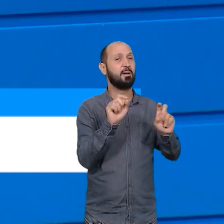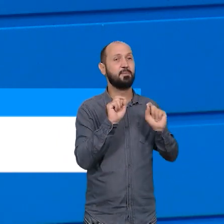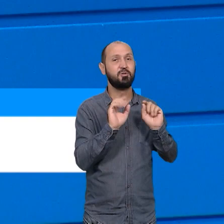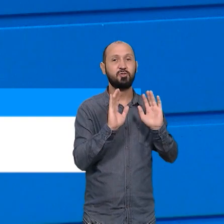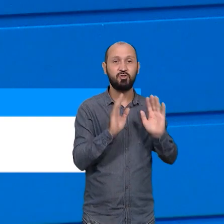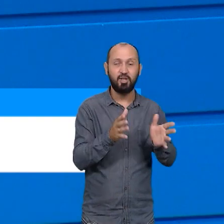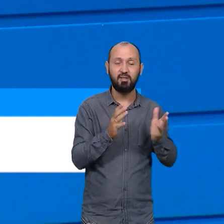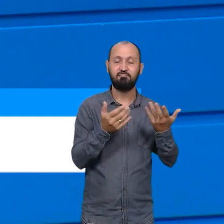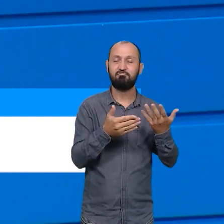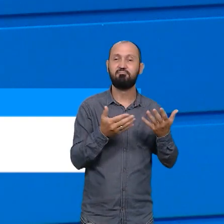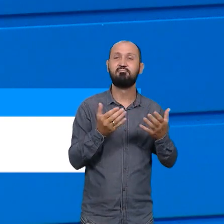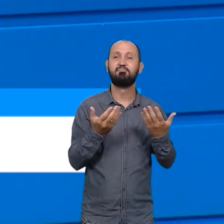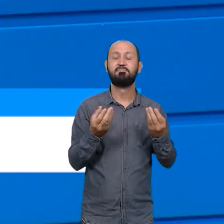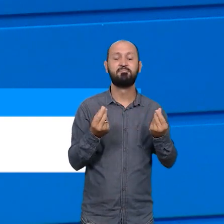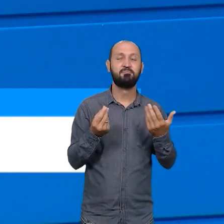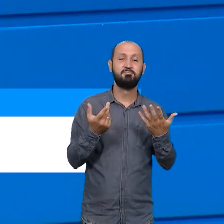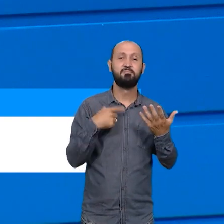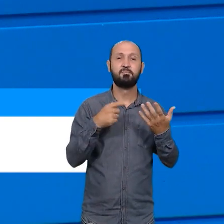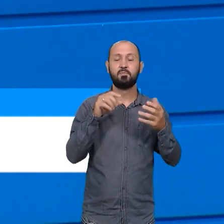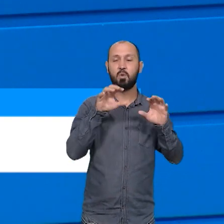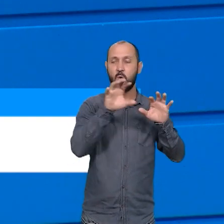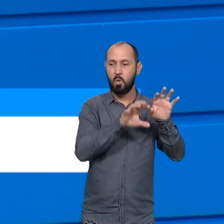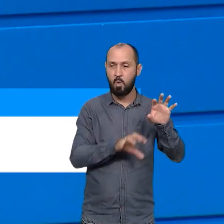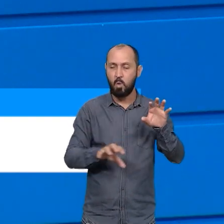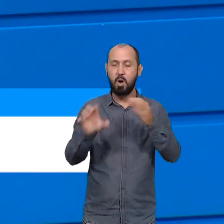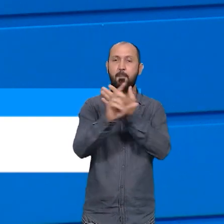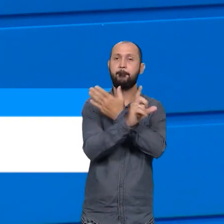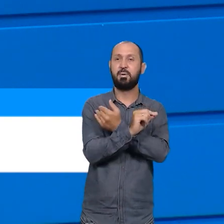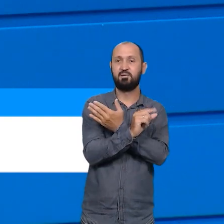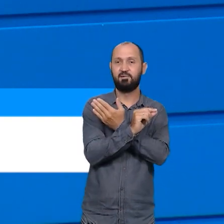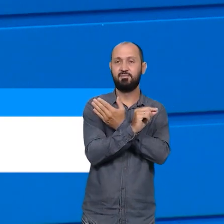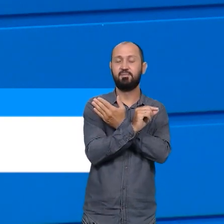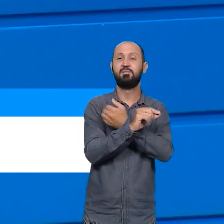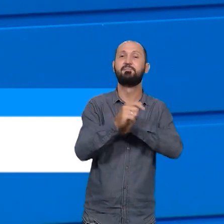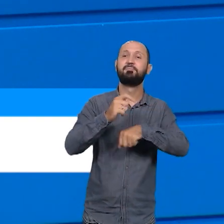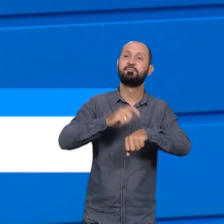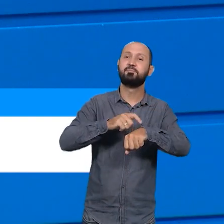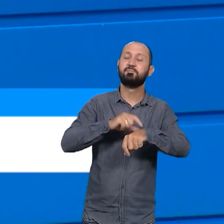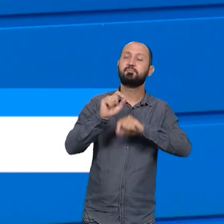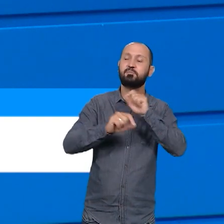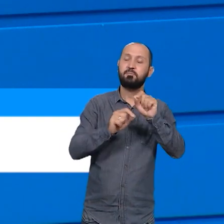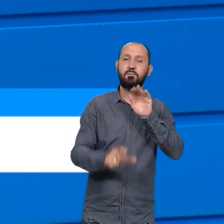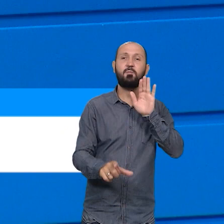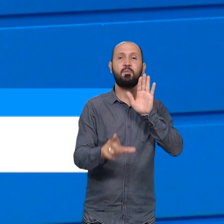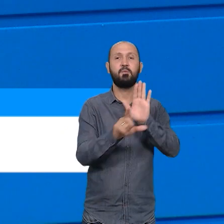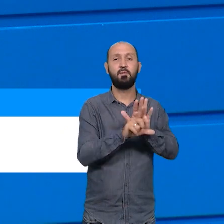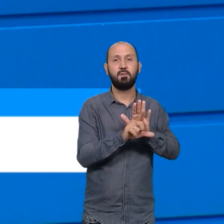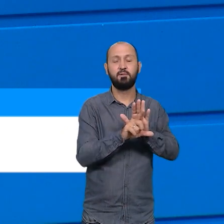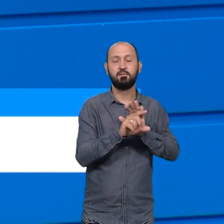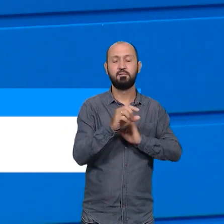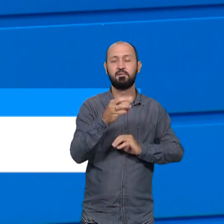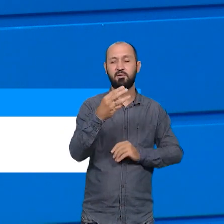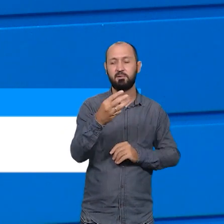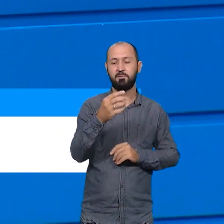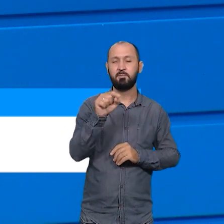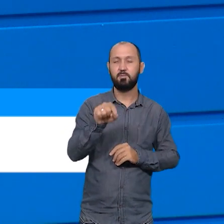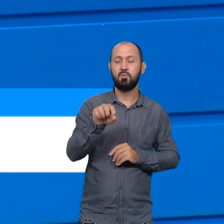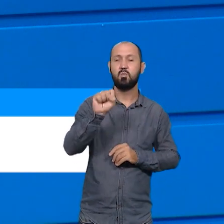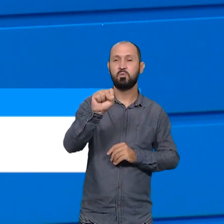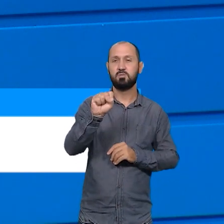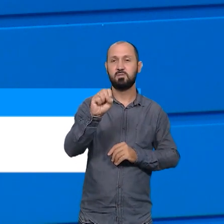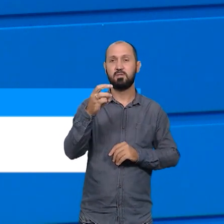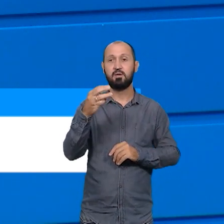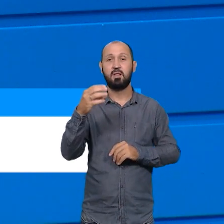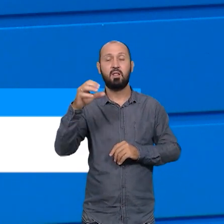que preconiza a questão do bioma do Pantanal, inclusive, quando a gente tem uma lei, a lei